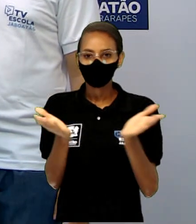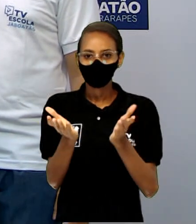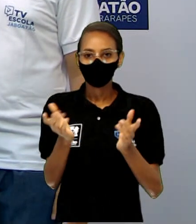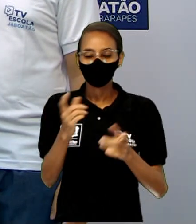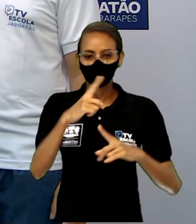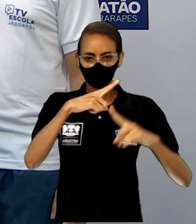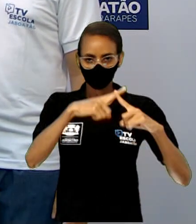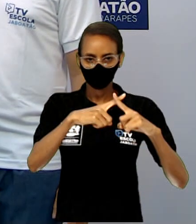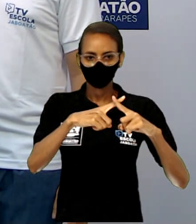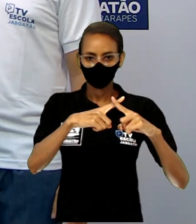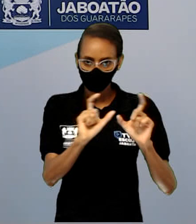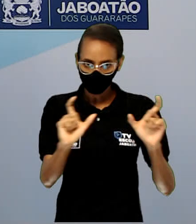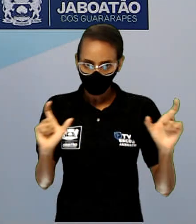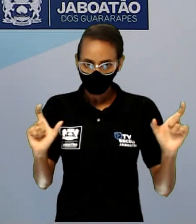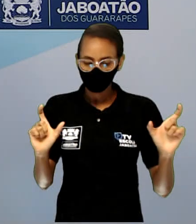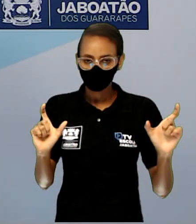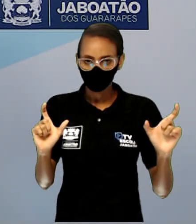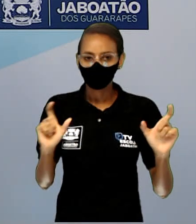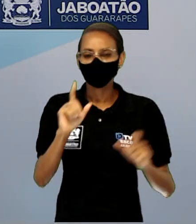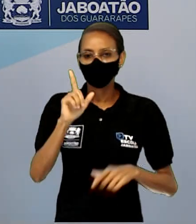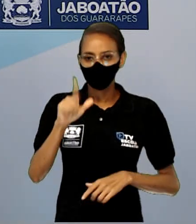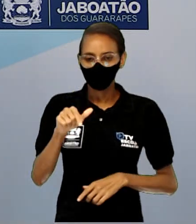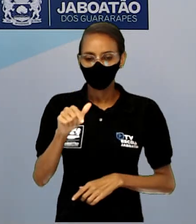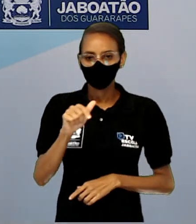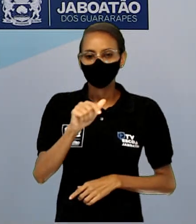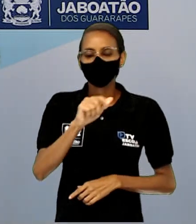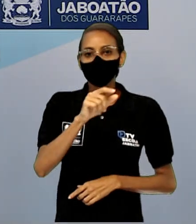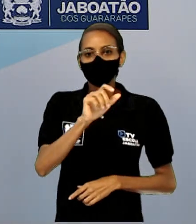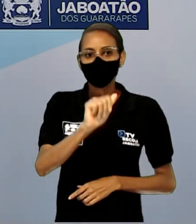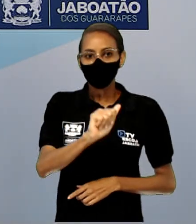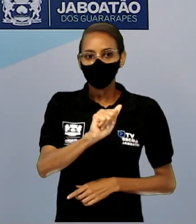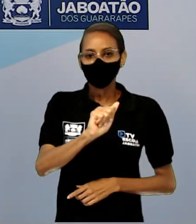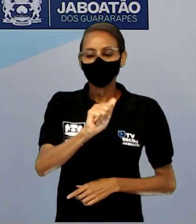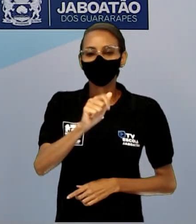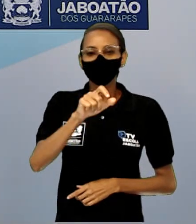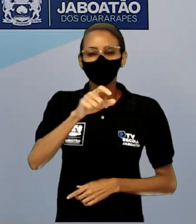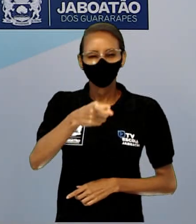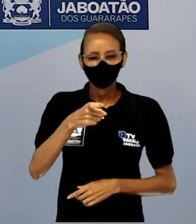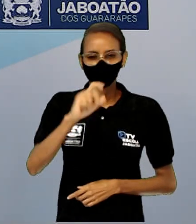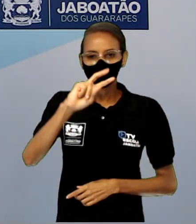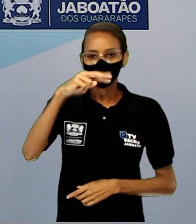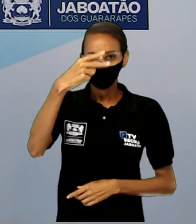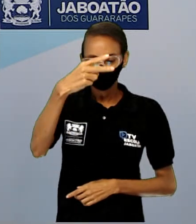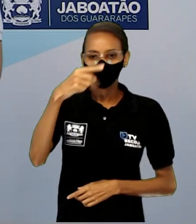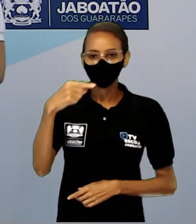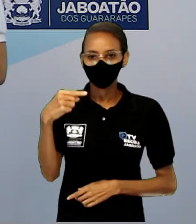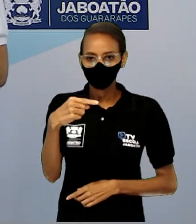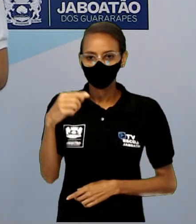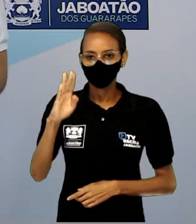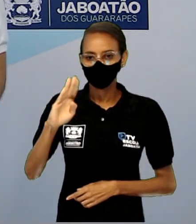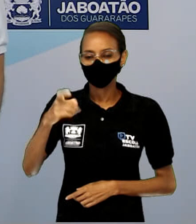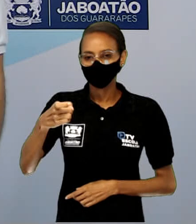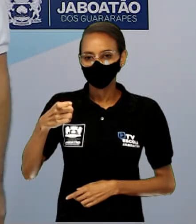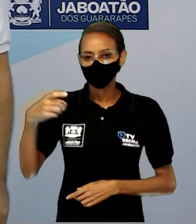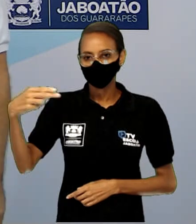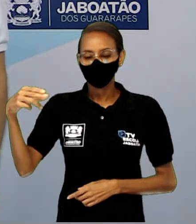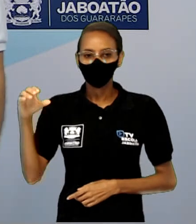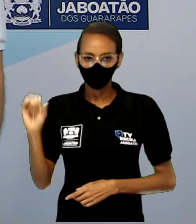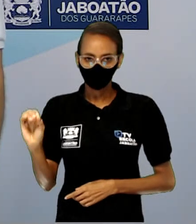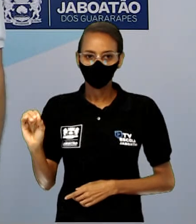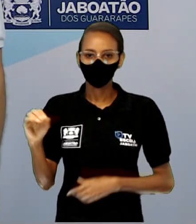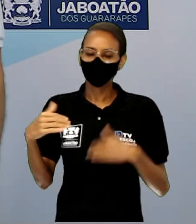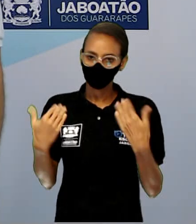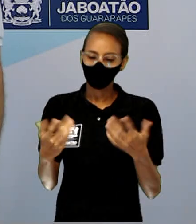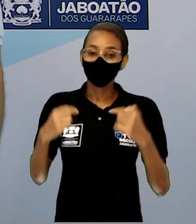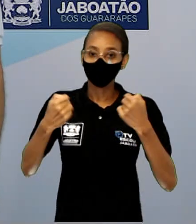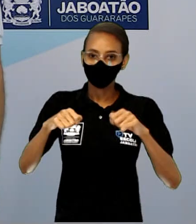nas primeiras aulas sobre a equação do segundo grau. E eu estou trazendo aqui para a gente resolver ela, tá certo? Então veja.